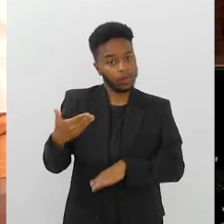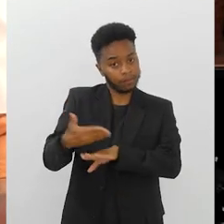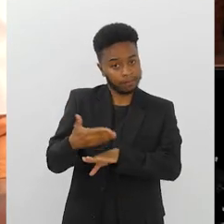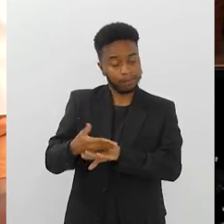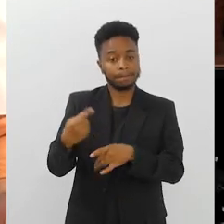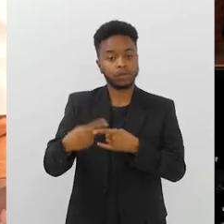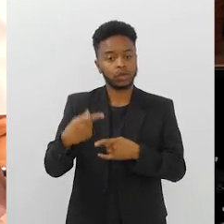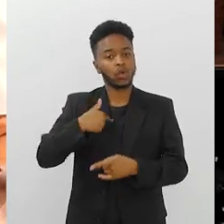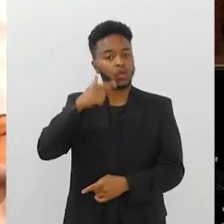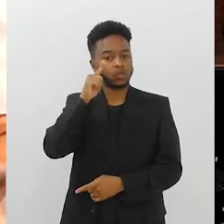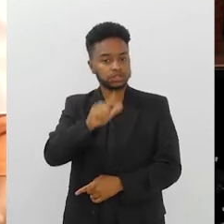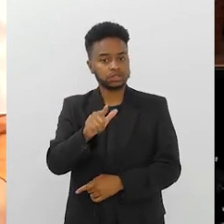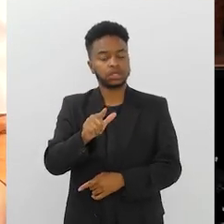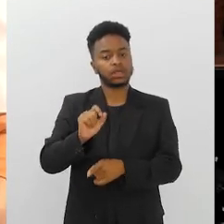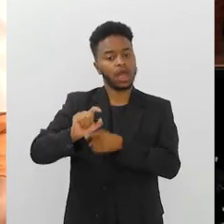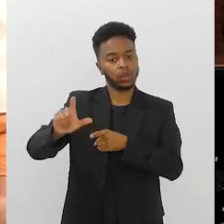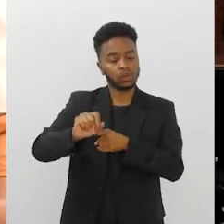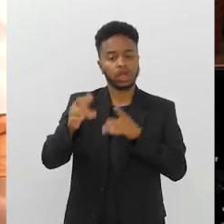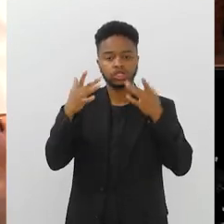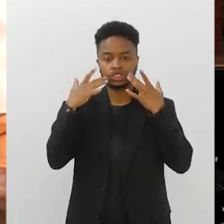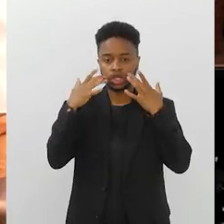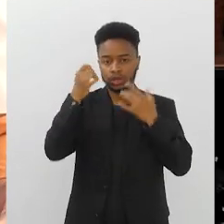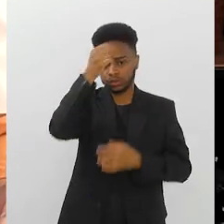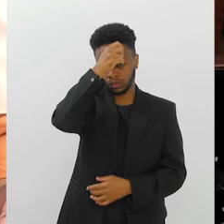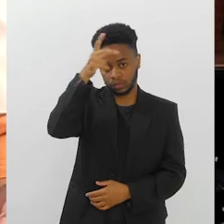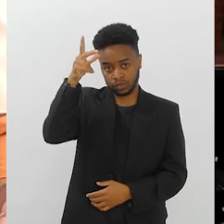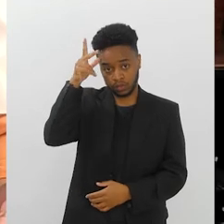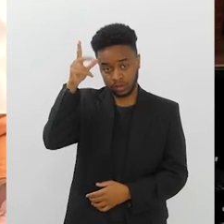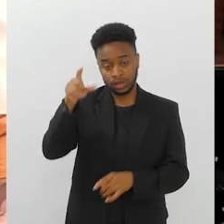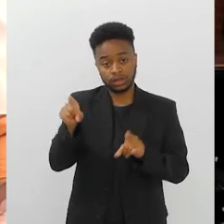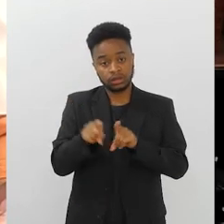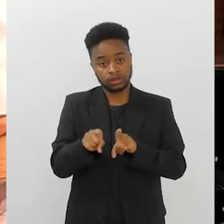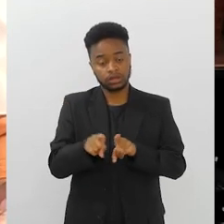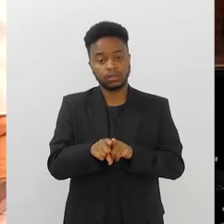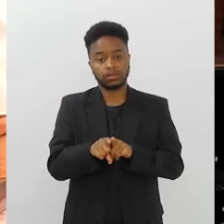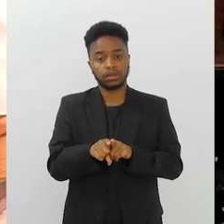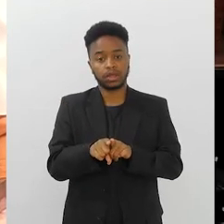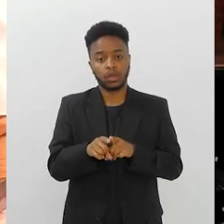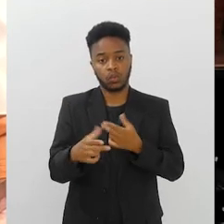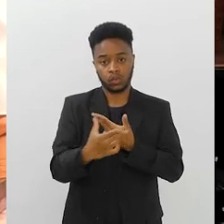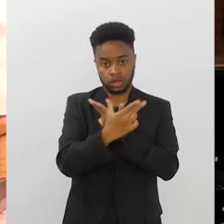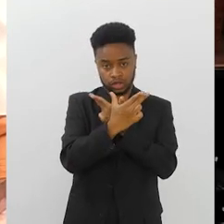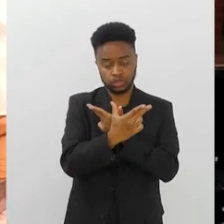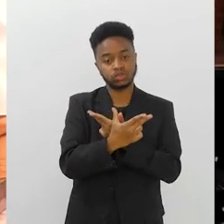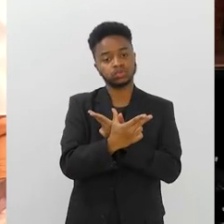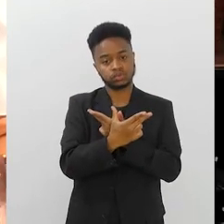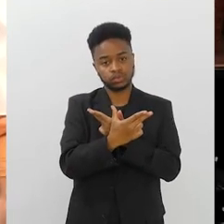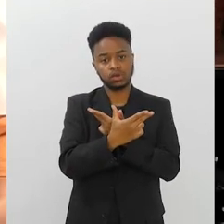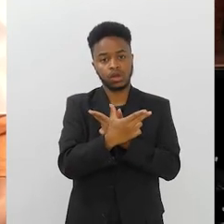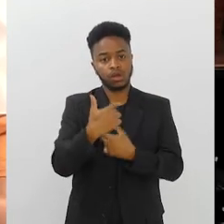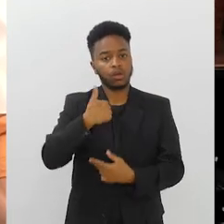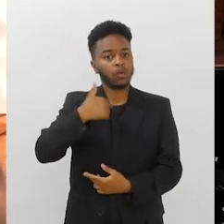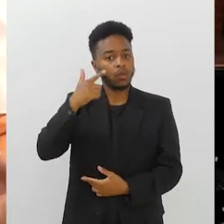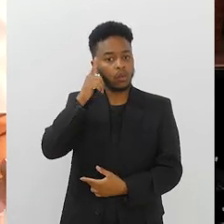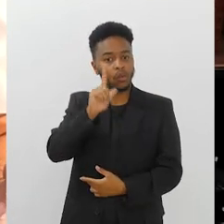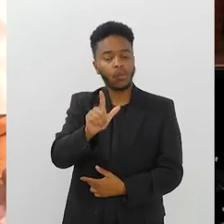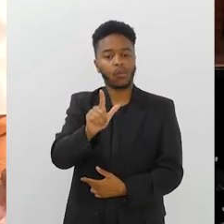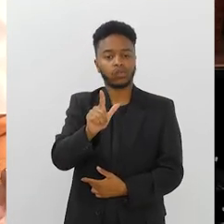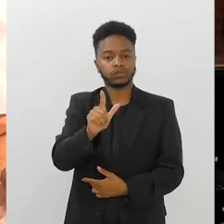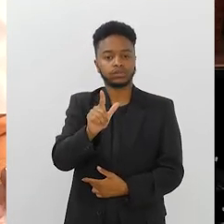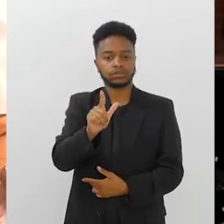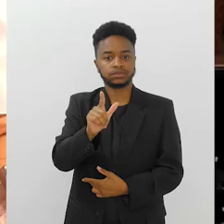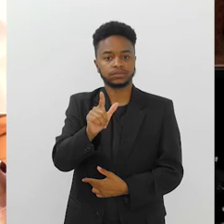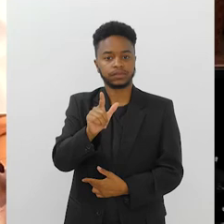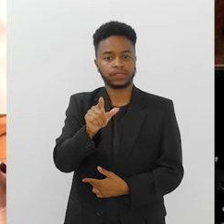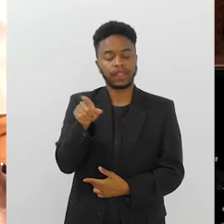consegui o Teatro Municipal e o o o Cristo Redentor para que